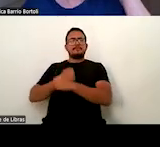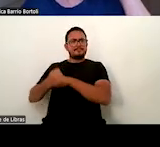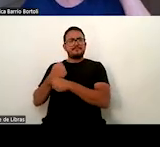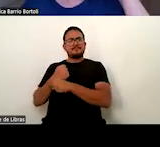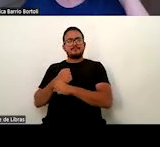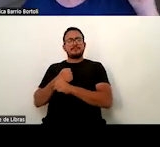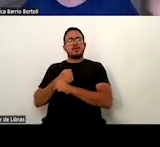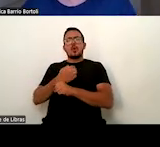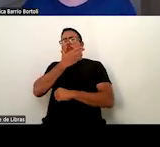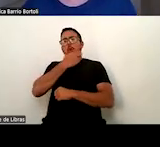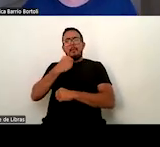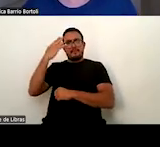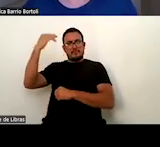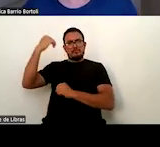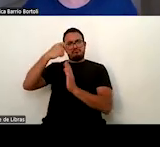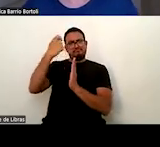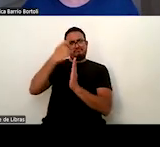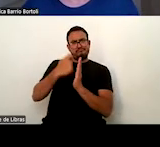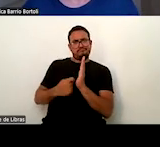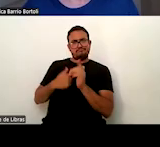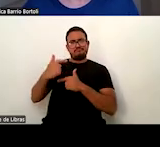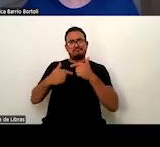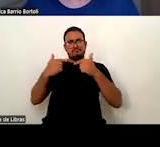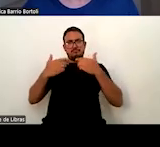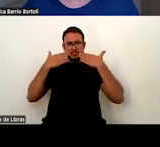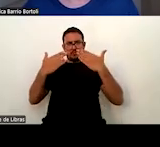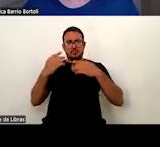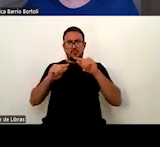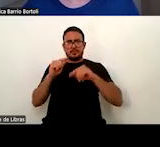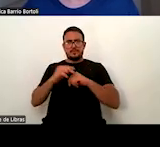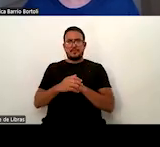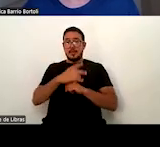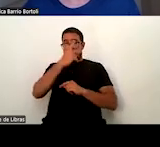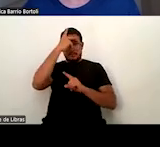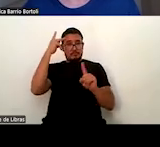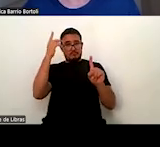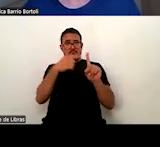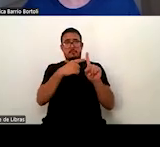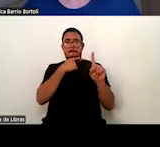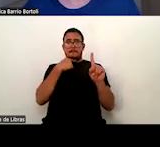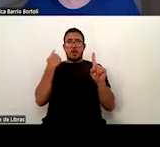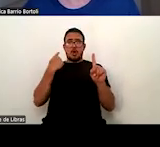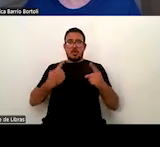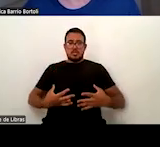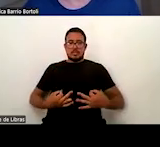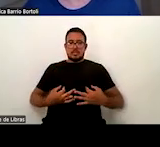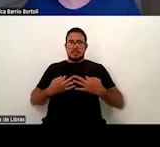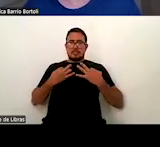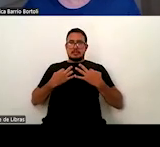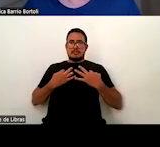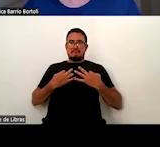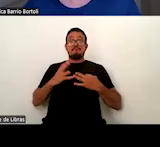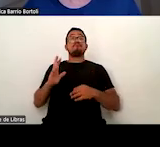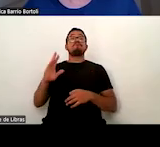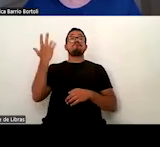mostrou que a morte precoce por câncer ela equivale a vários anos de perda de